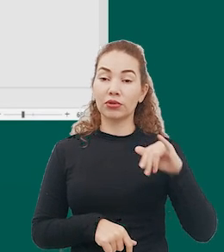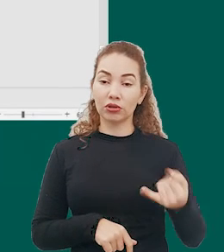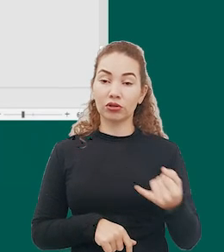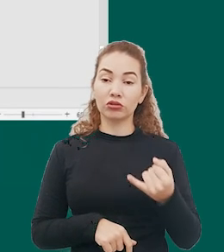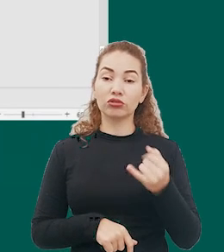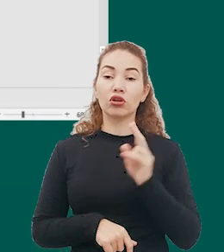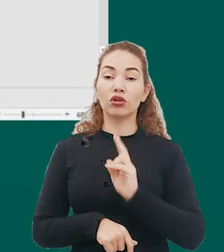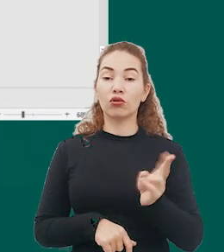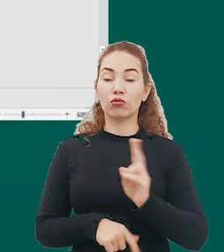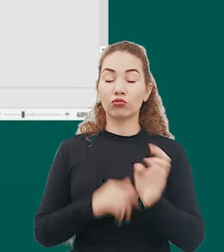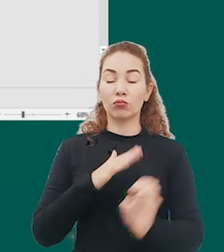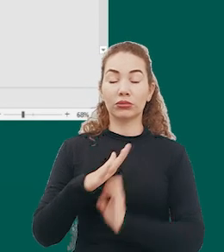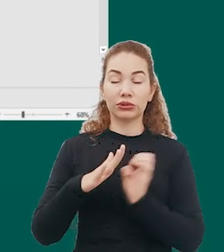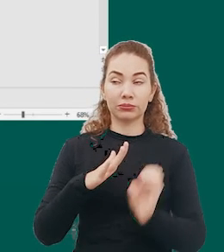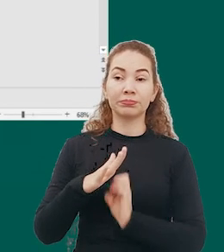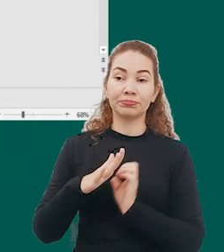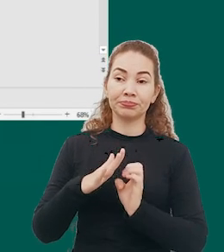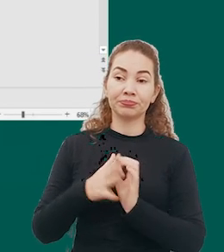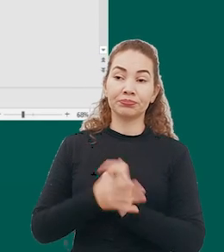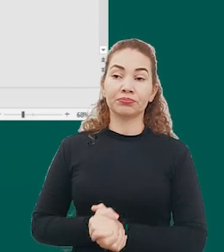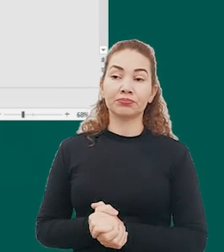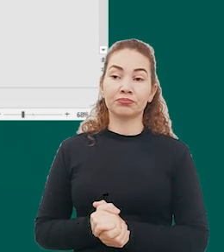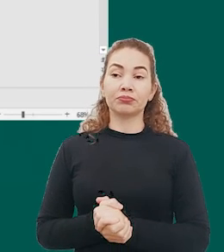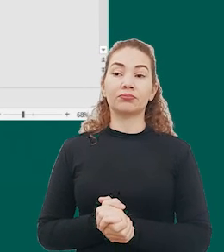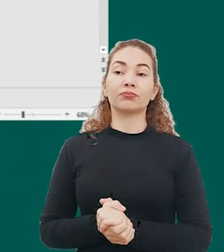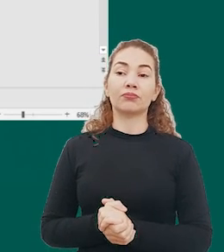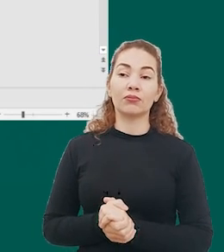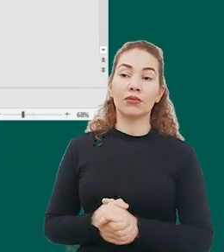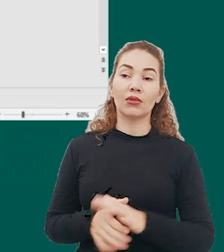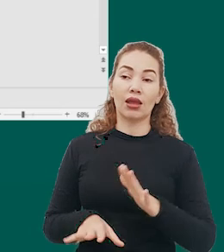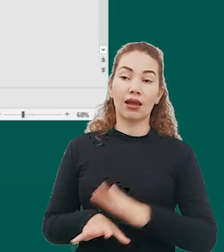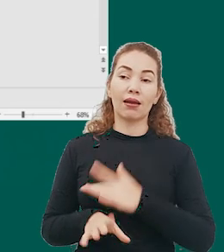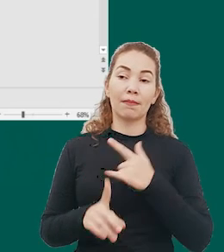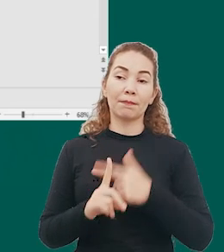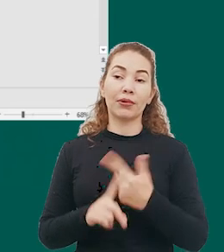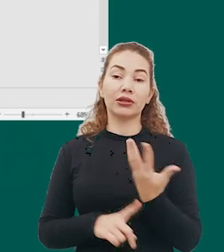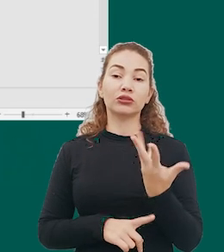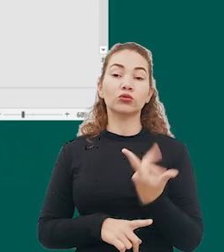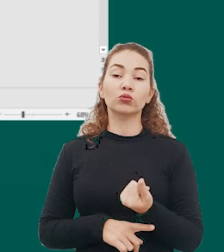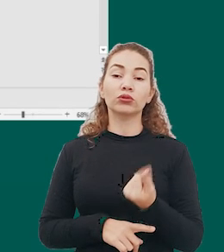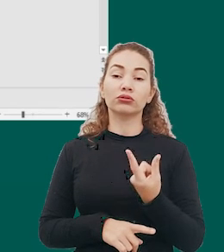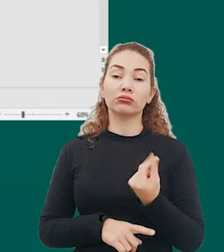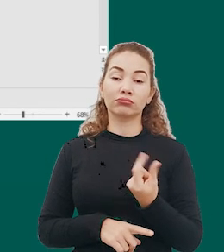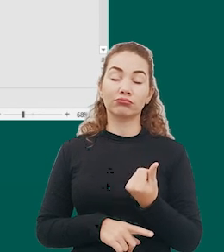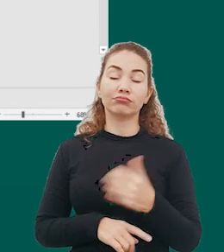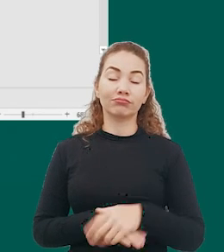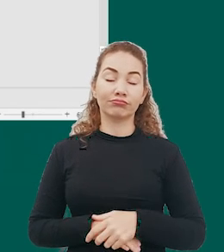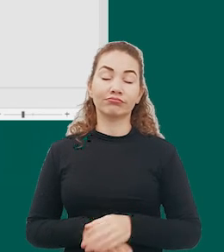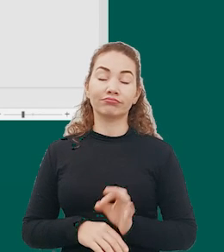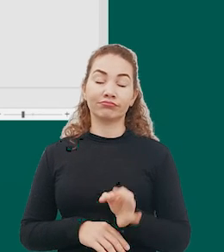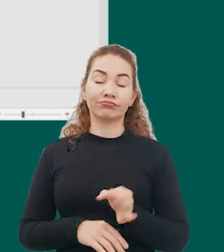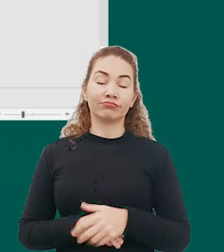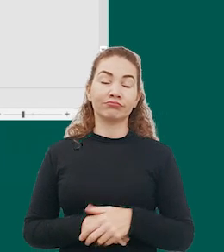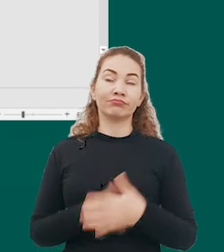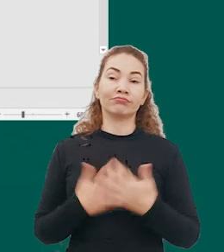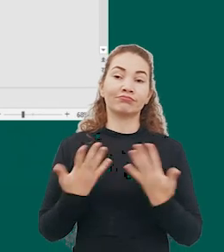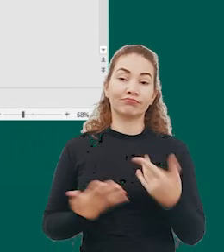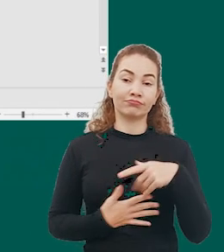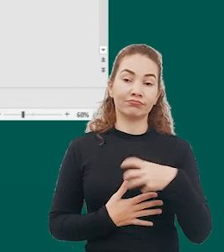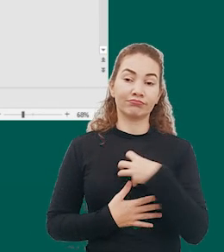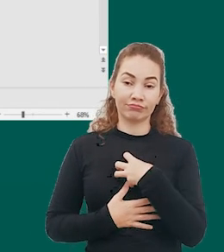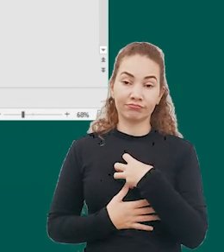e o nome da empresa acrescido do rendimento tributável, certo? Então,